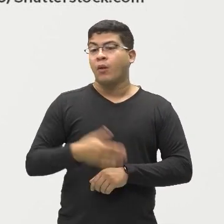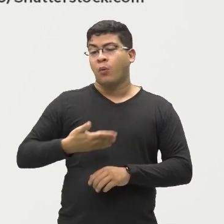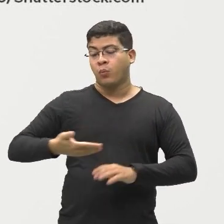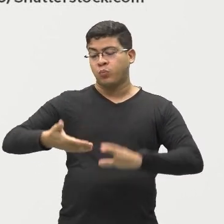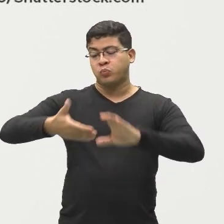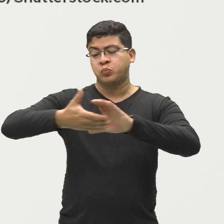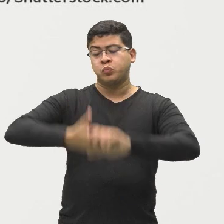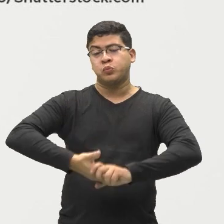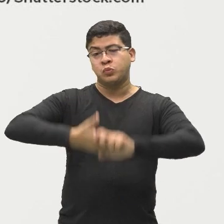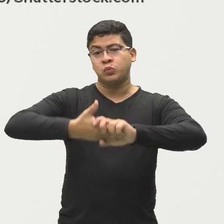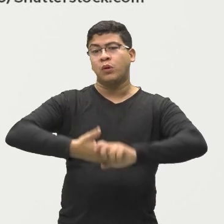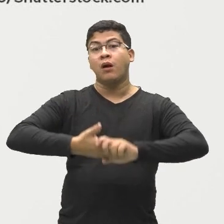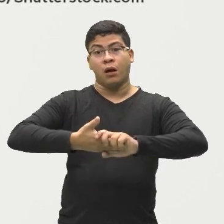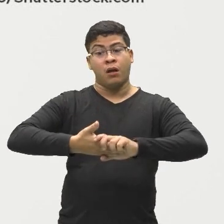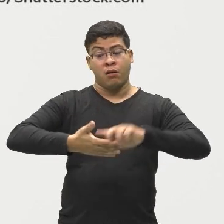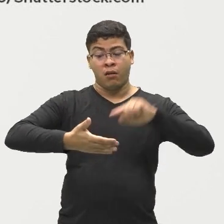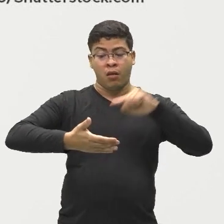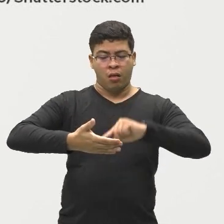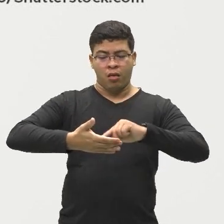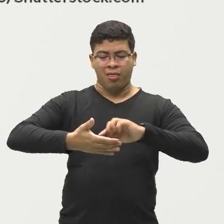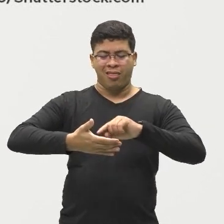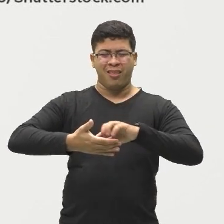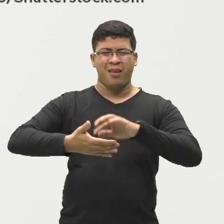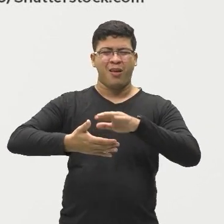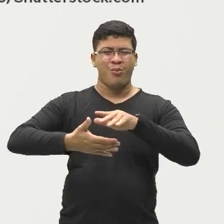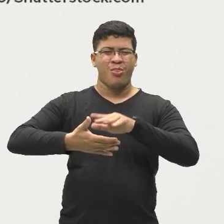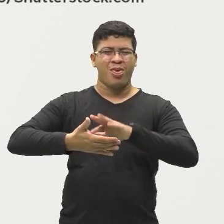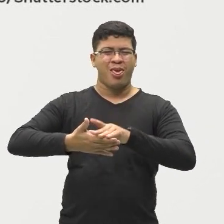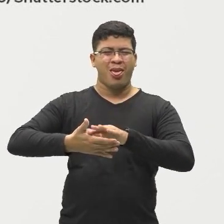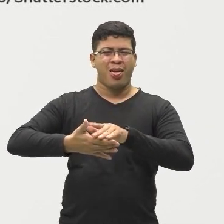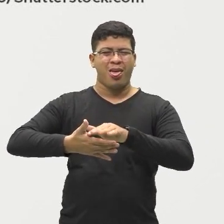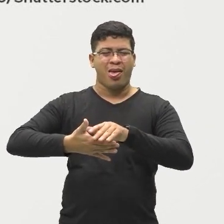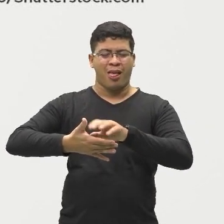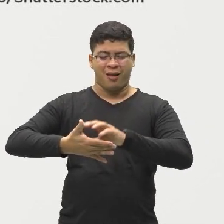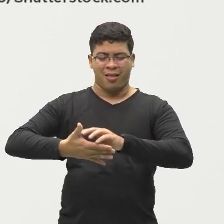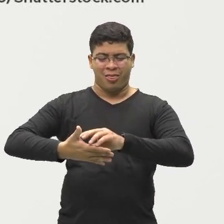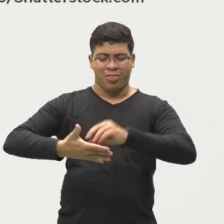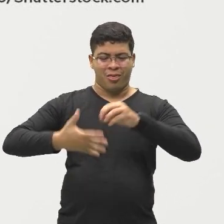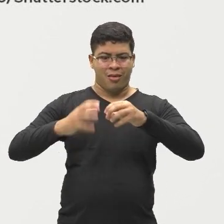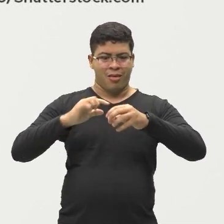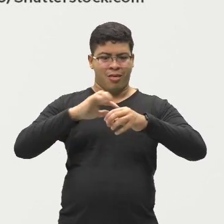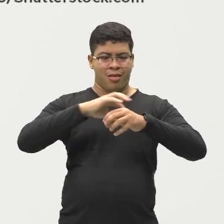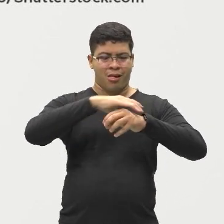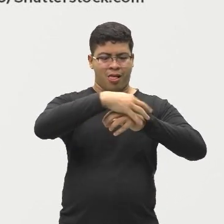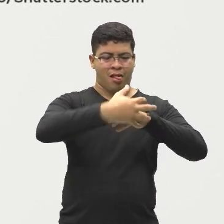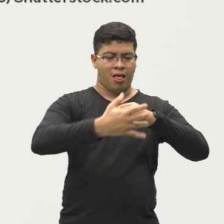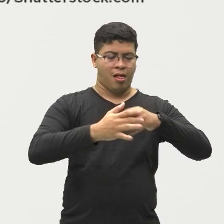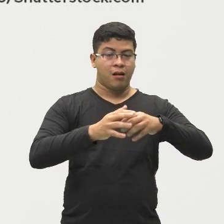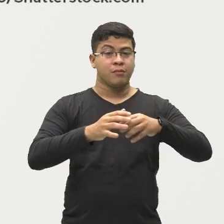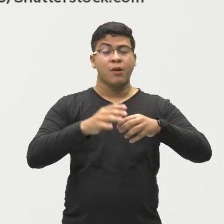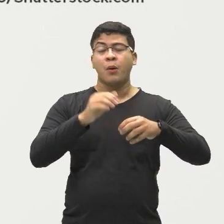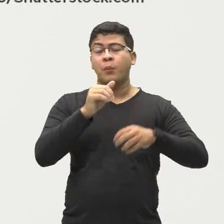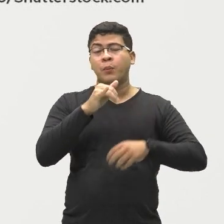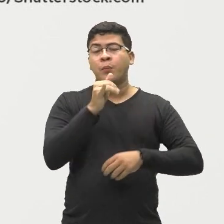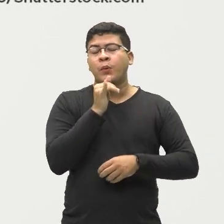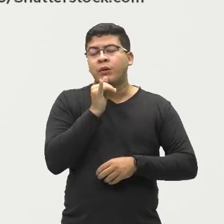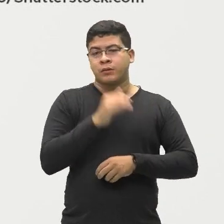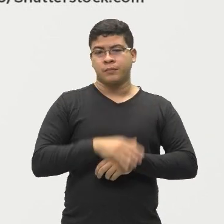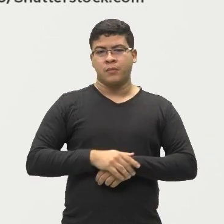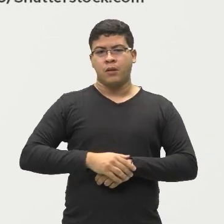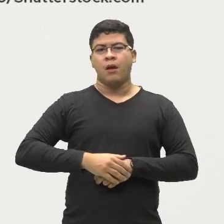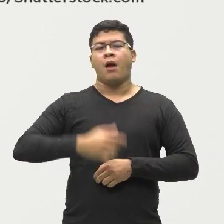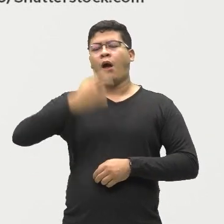mão, de cumprimentar uma pessoa. Se essa pessoa está, por exemplo, essa pessoa está resfriada, ela espirrou,